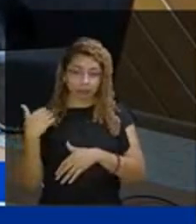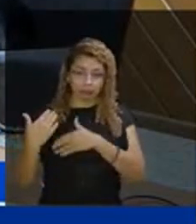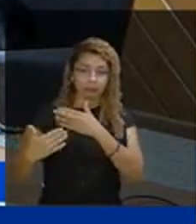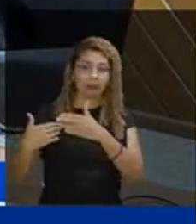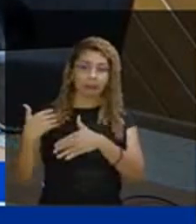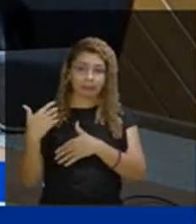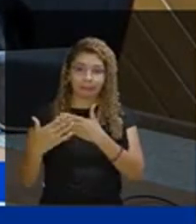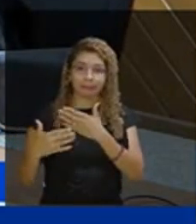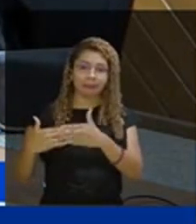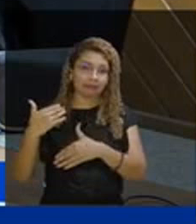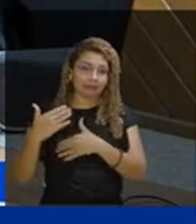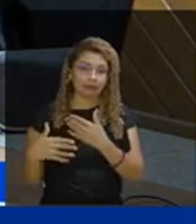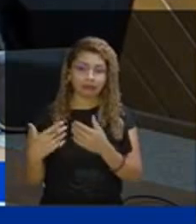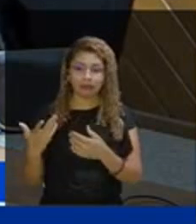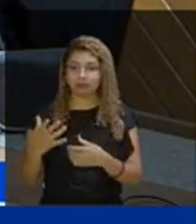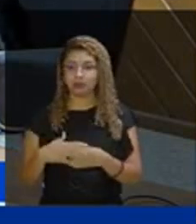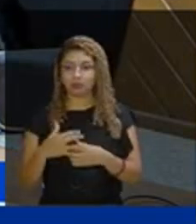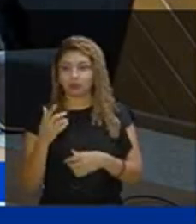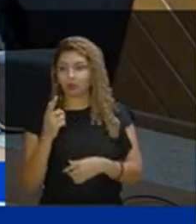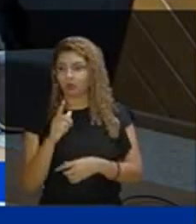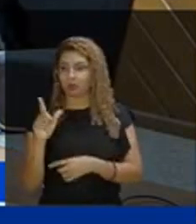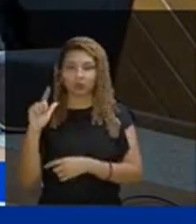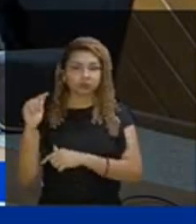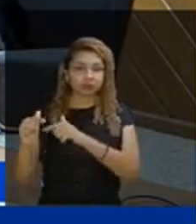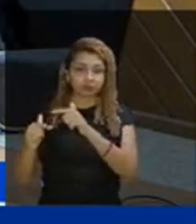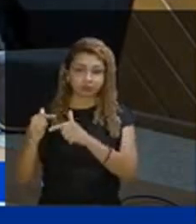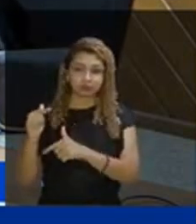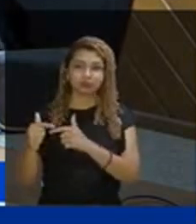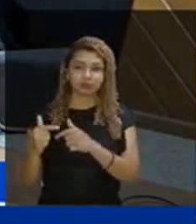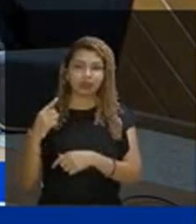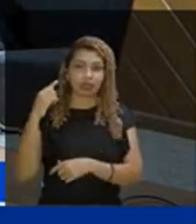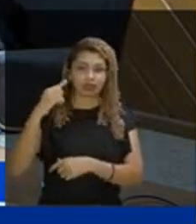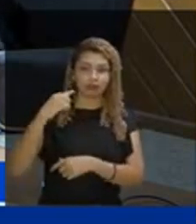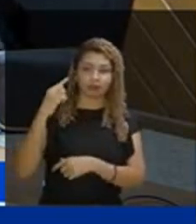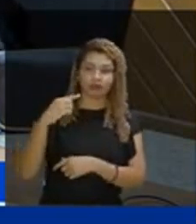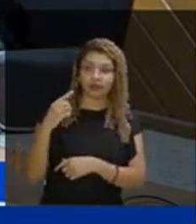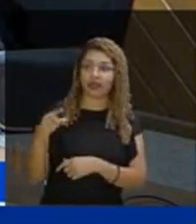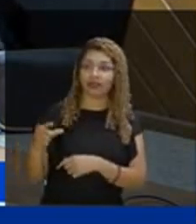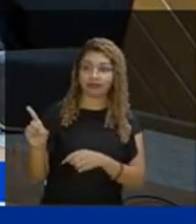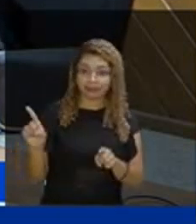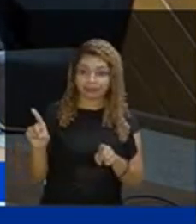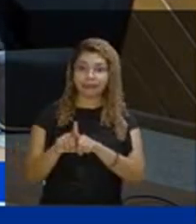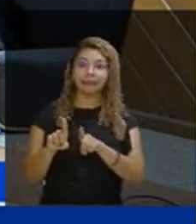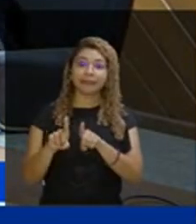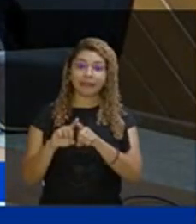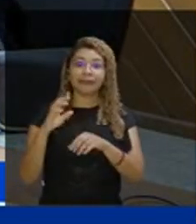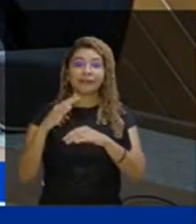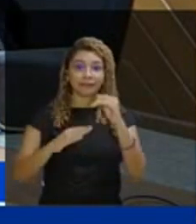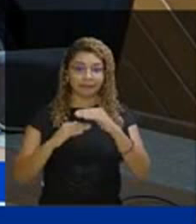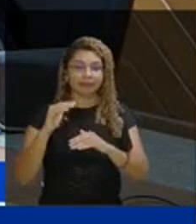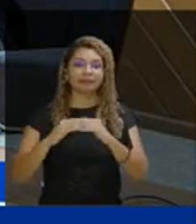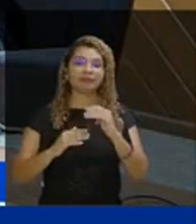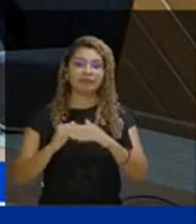mais Vossa Excelência, que é advogada, e em todas as frentes que tem